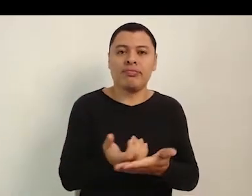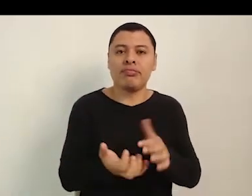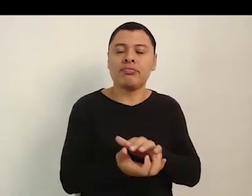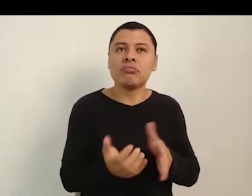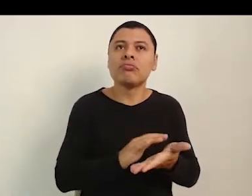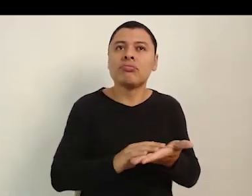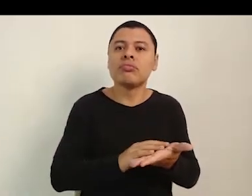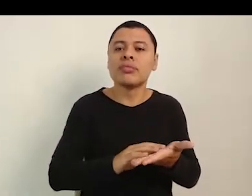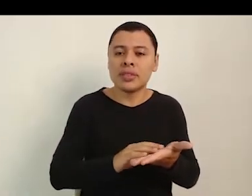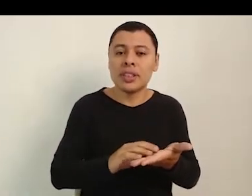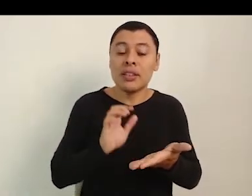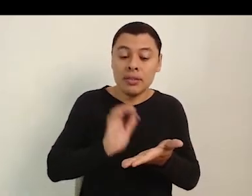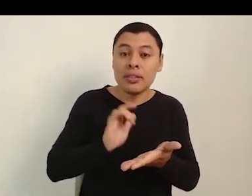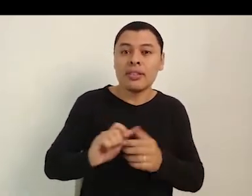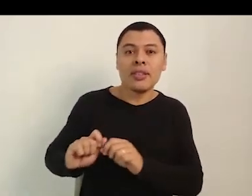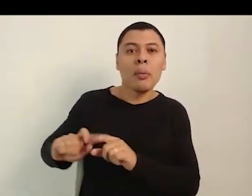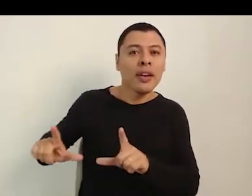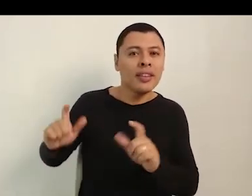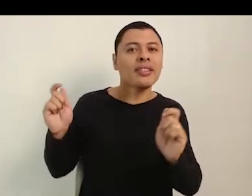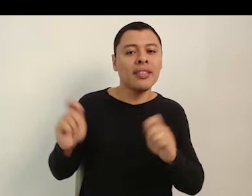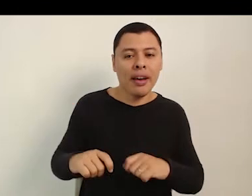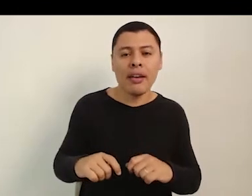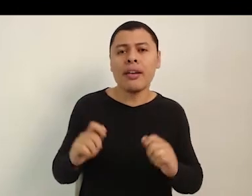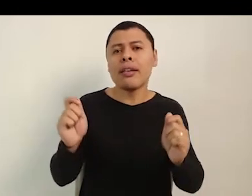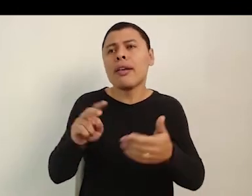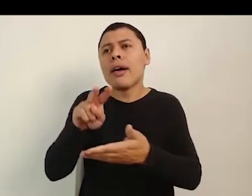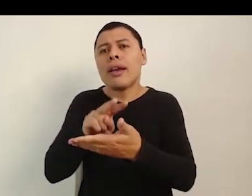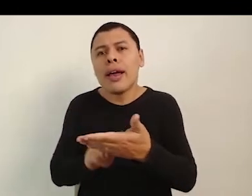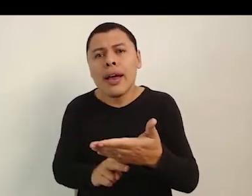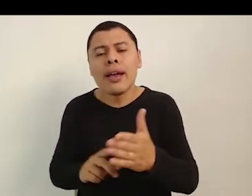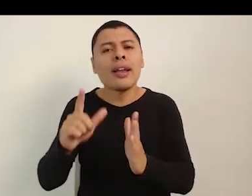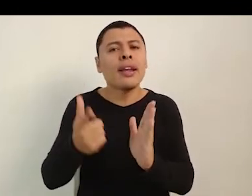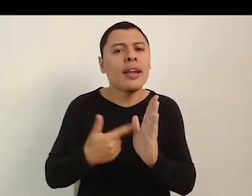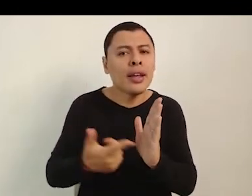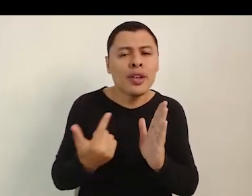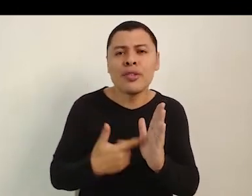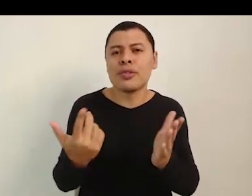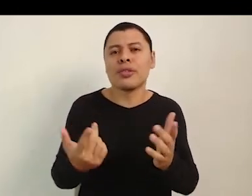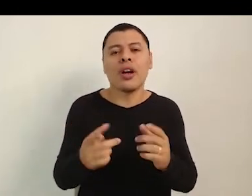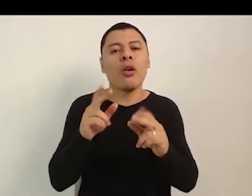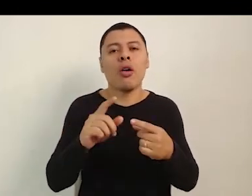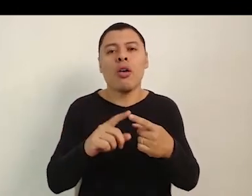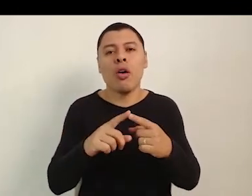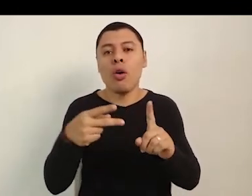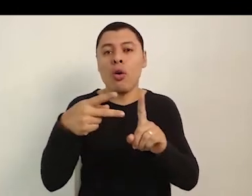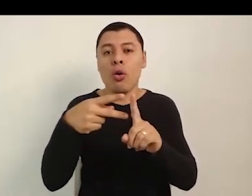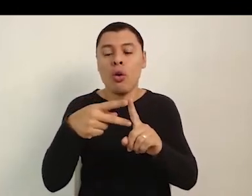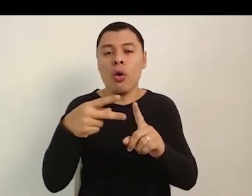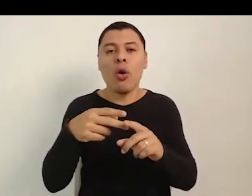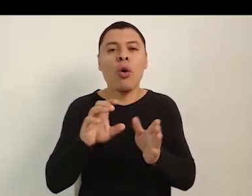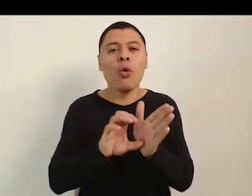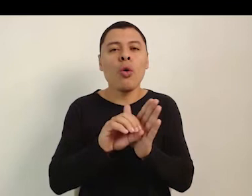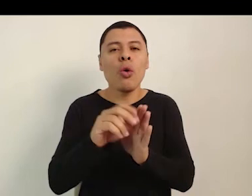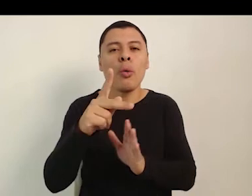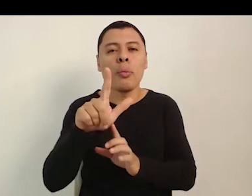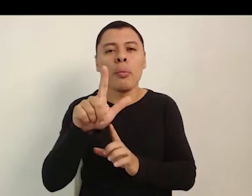e utilizá-lo. A linha Braille permite ler livros digitais, como aqueles dos aplicativos Google Play Livros, no Android, e Livros,